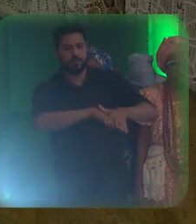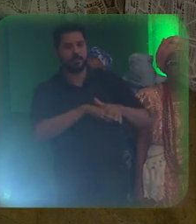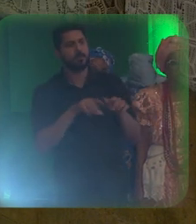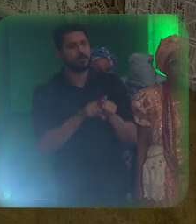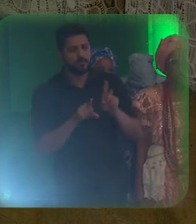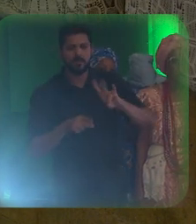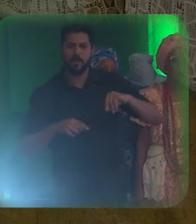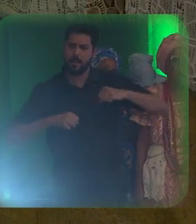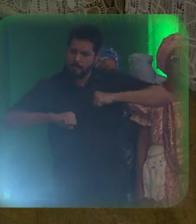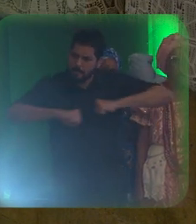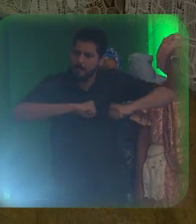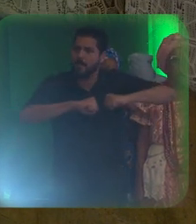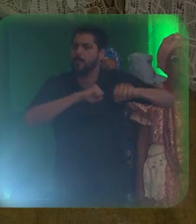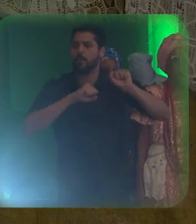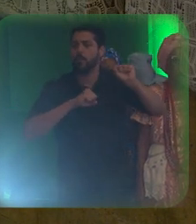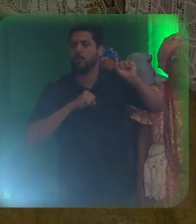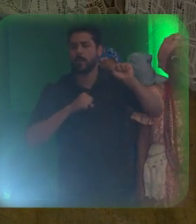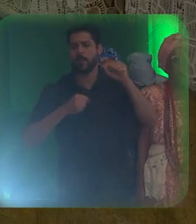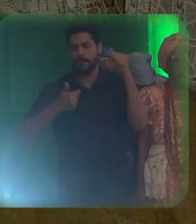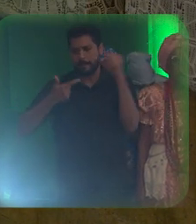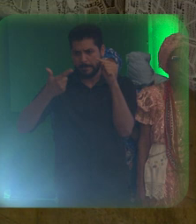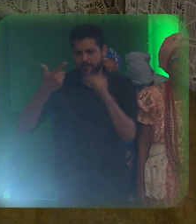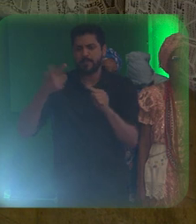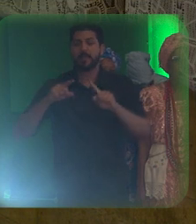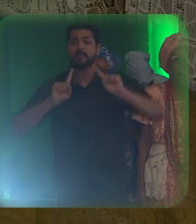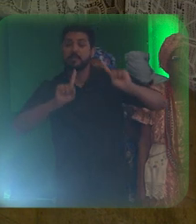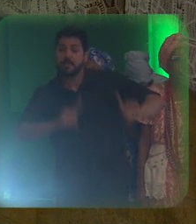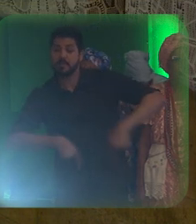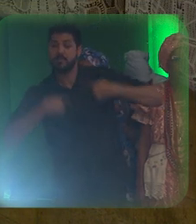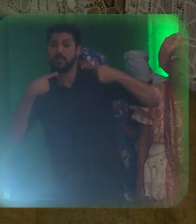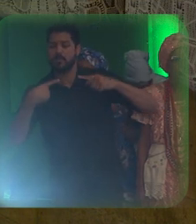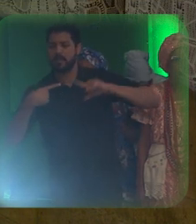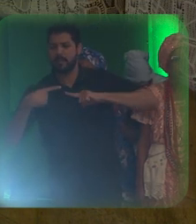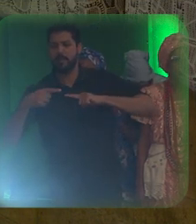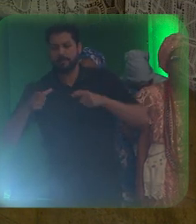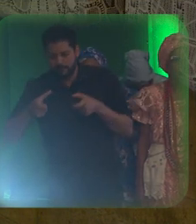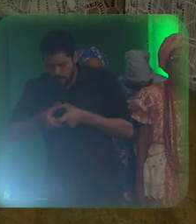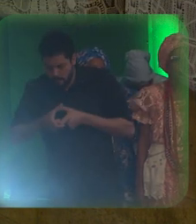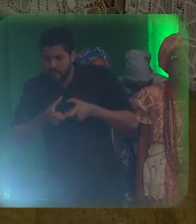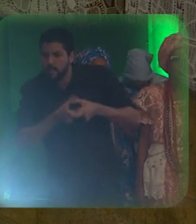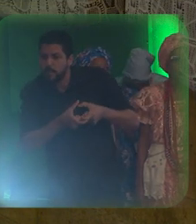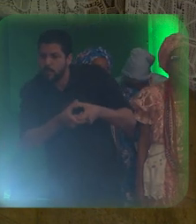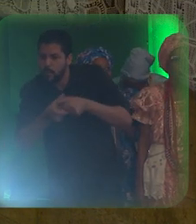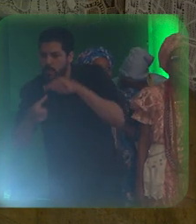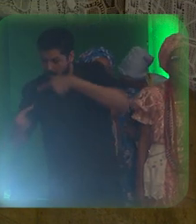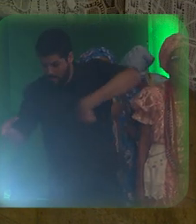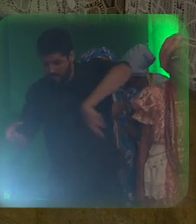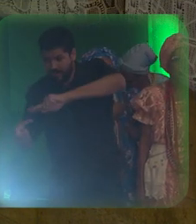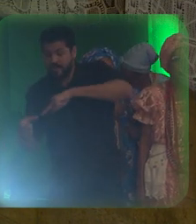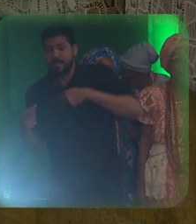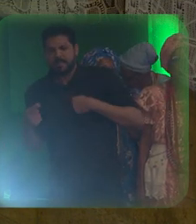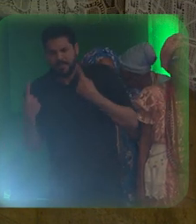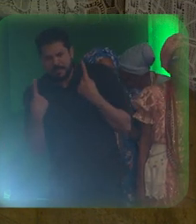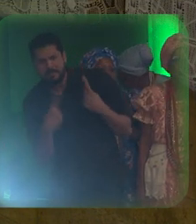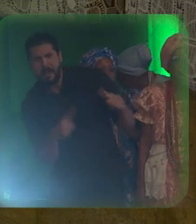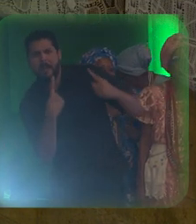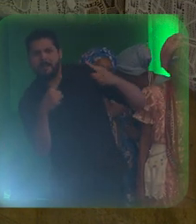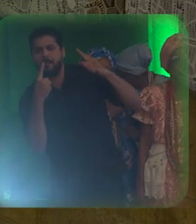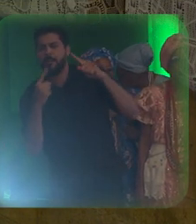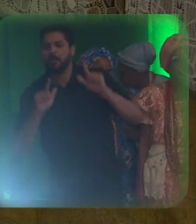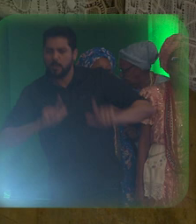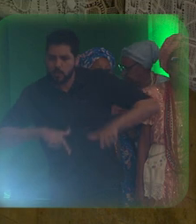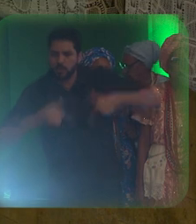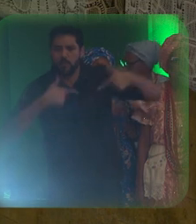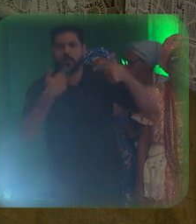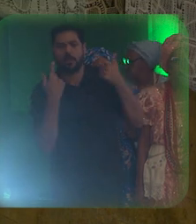outras questões cruciais, os desafios enfrentados pelas minorias e a luta contra o preconceito e